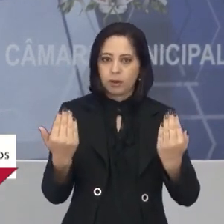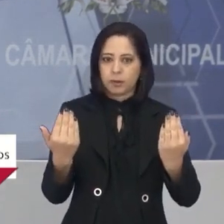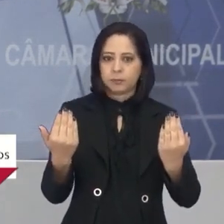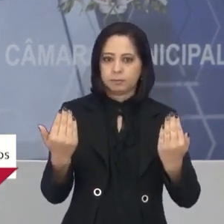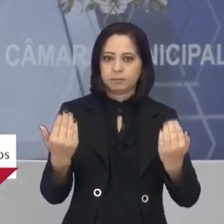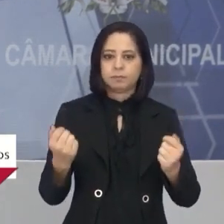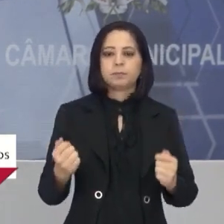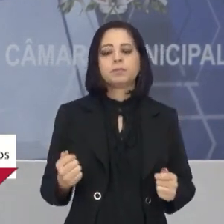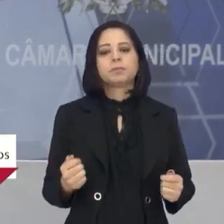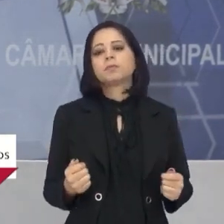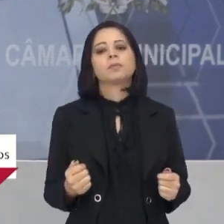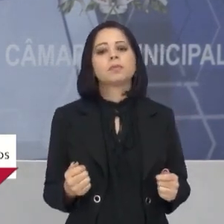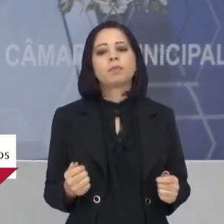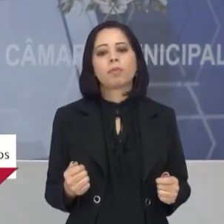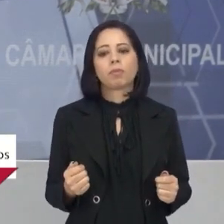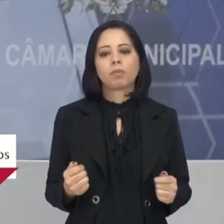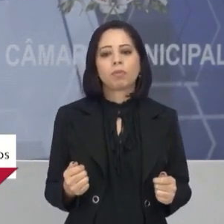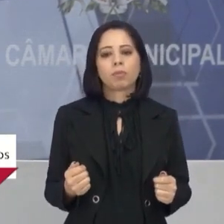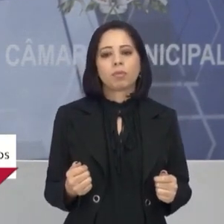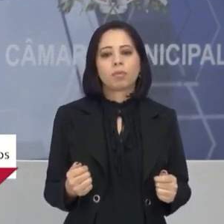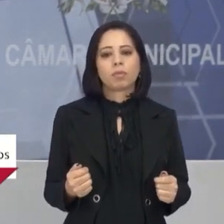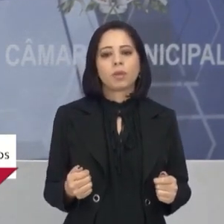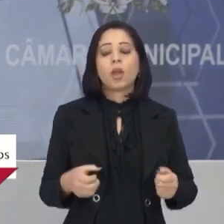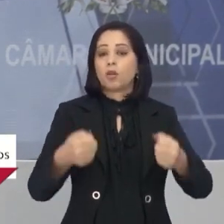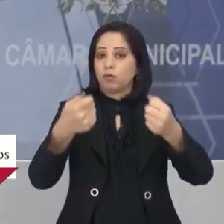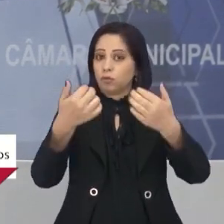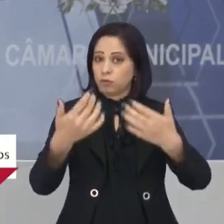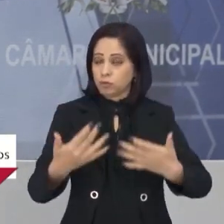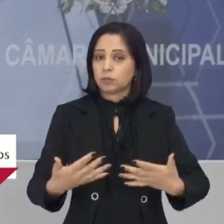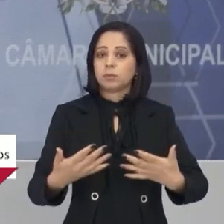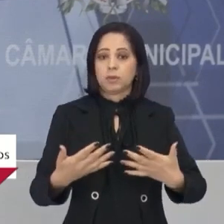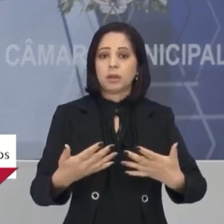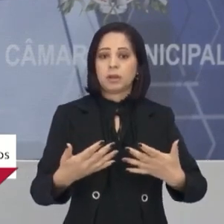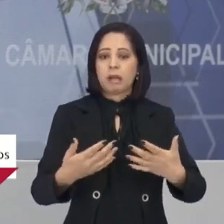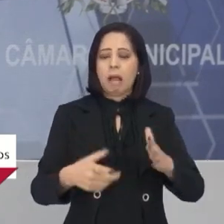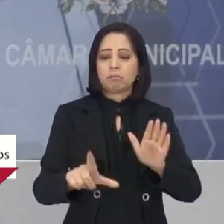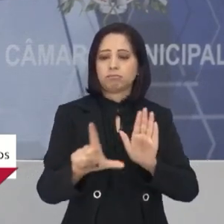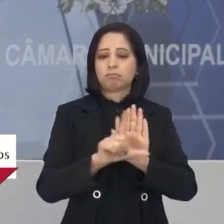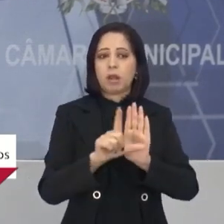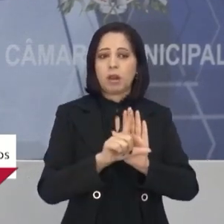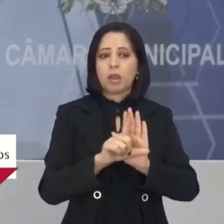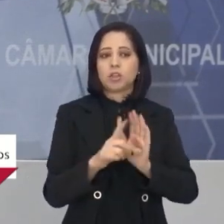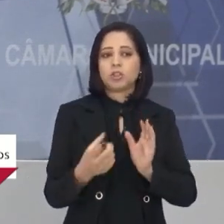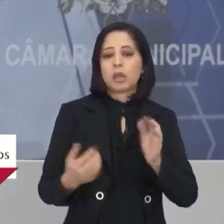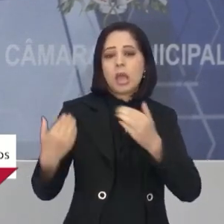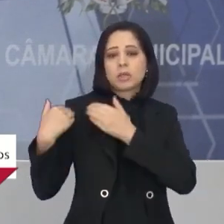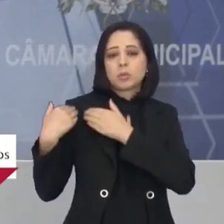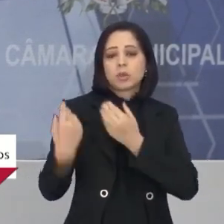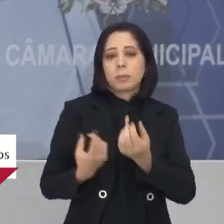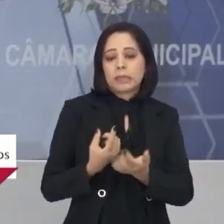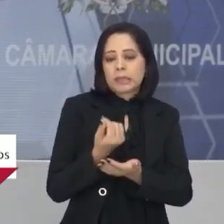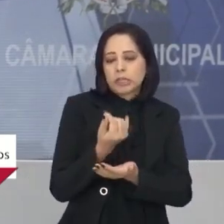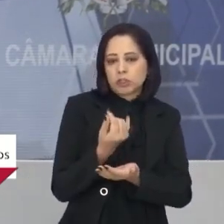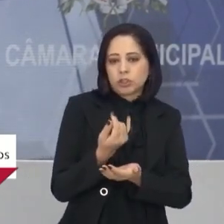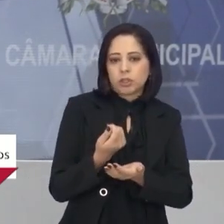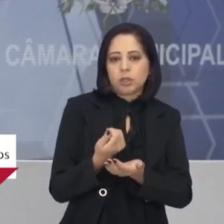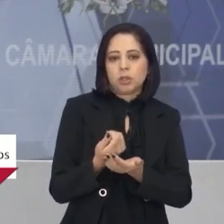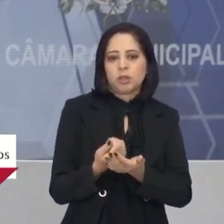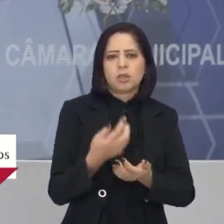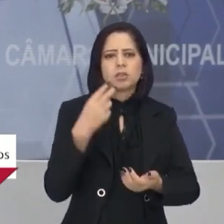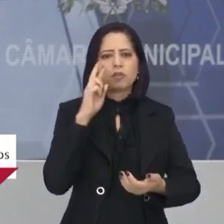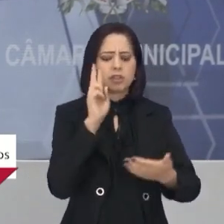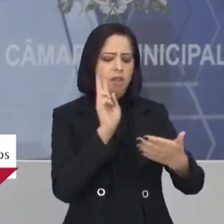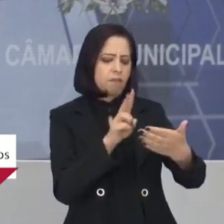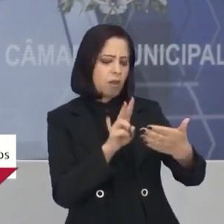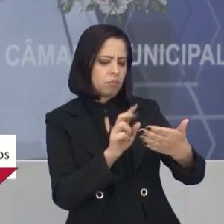aqui foi criado e deixado bem claro na lei de responsabilidade mas que trouxe aqui se vocês observarem todas essas vedações